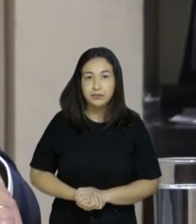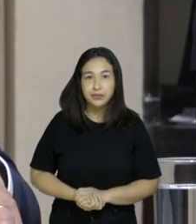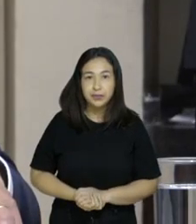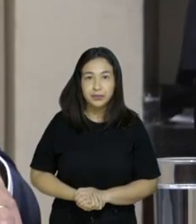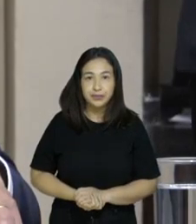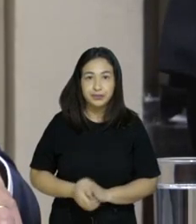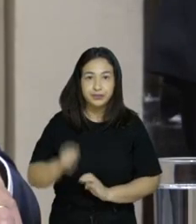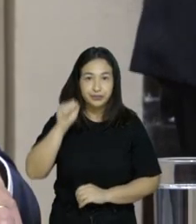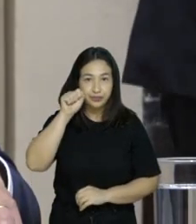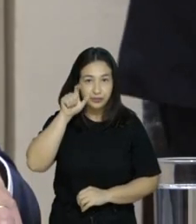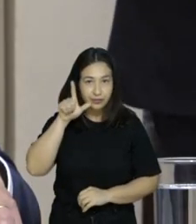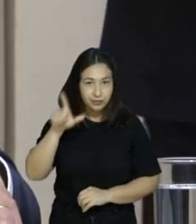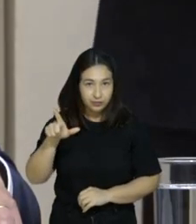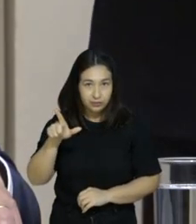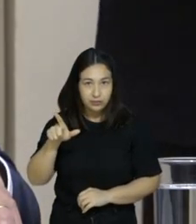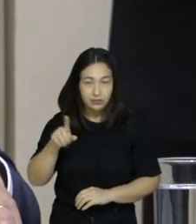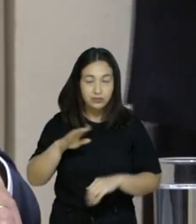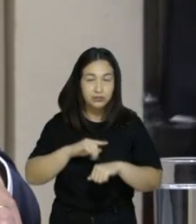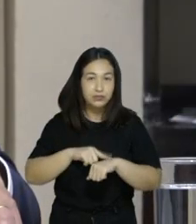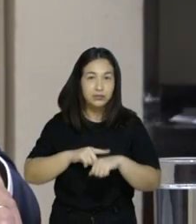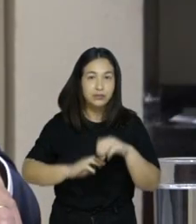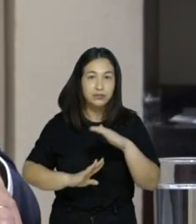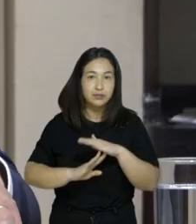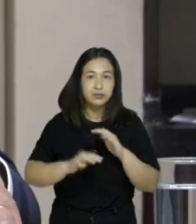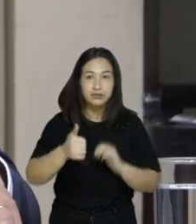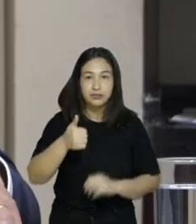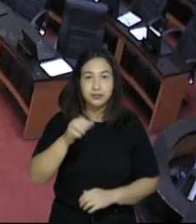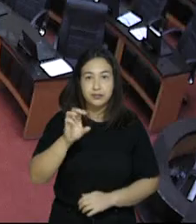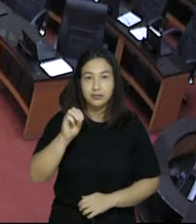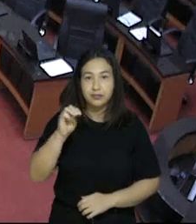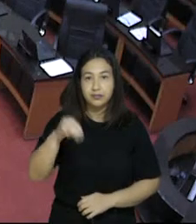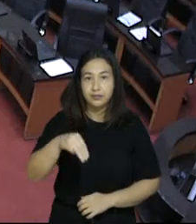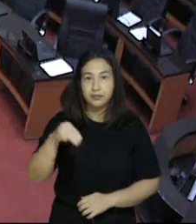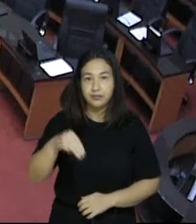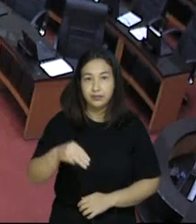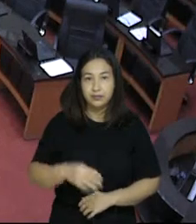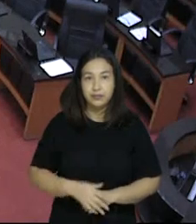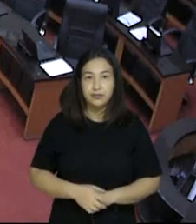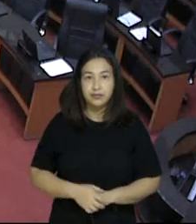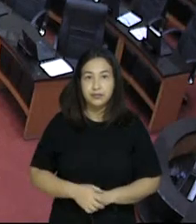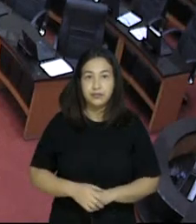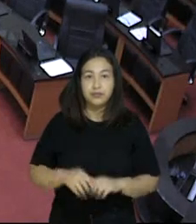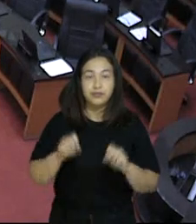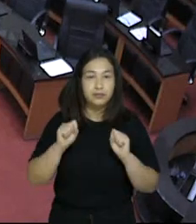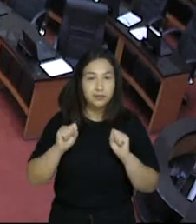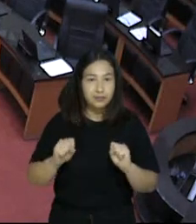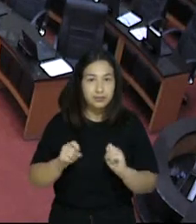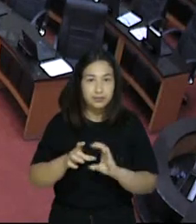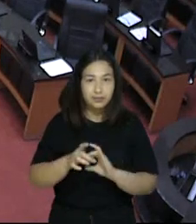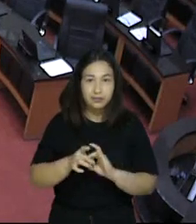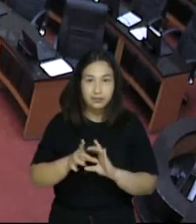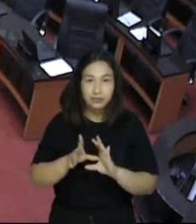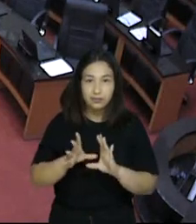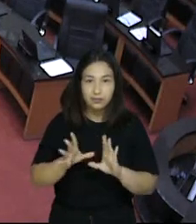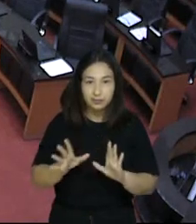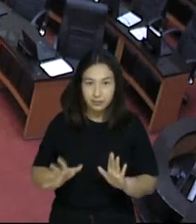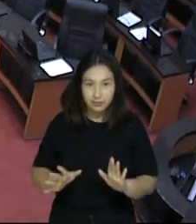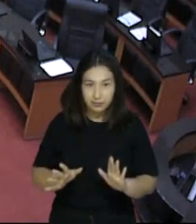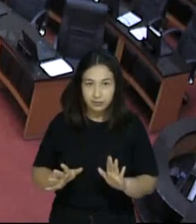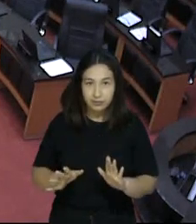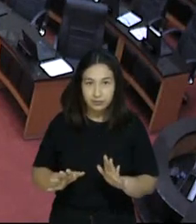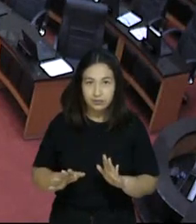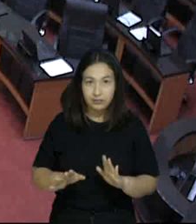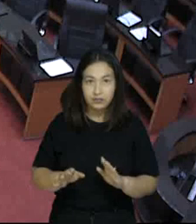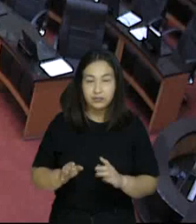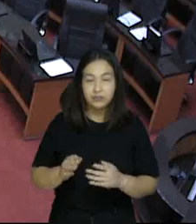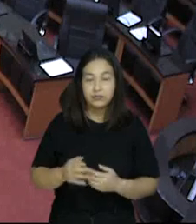Antídio Lunelli, Vossa Excelência, tem um tempo de até 10 minutos, com direito à parte, se Vossa Excelência conceder.